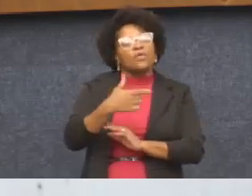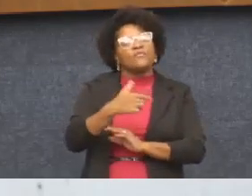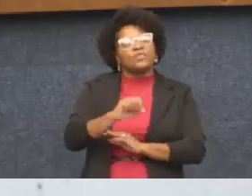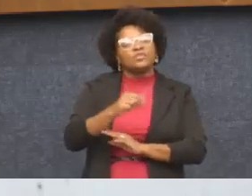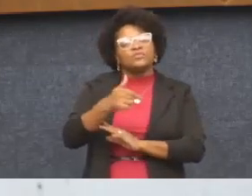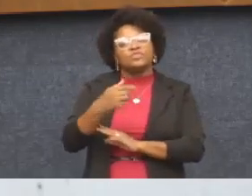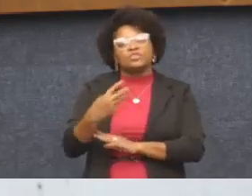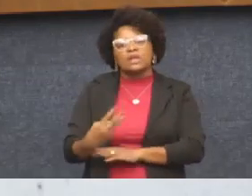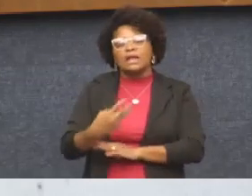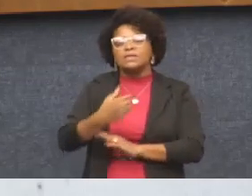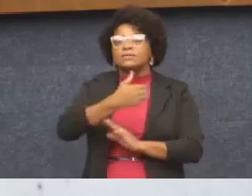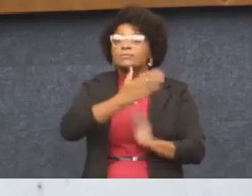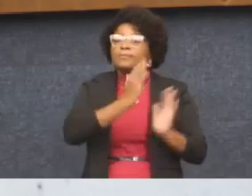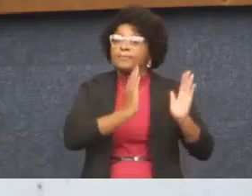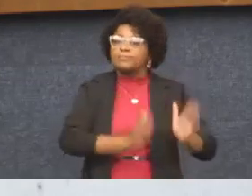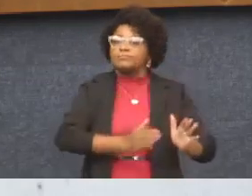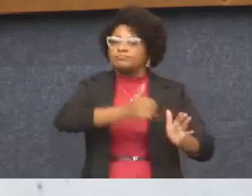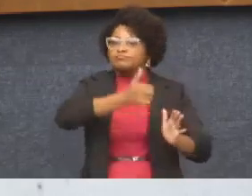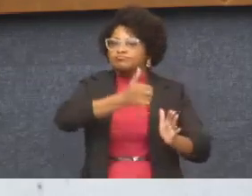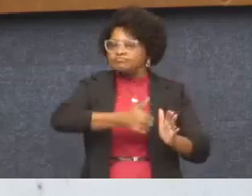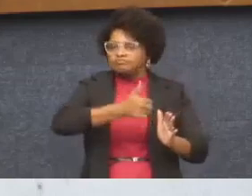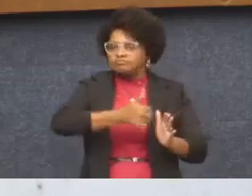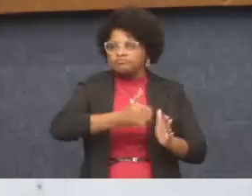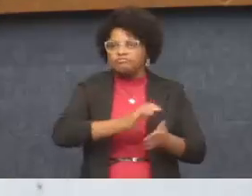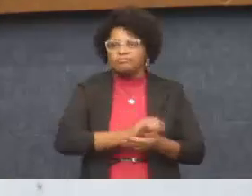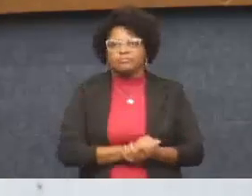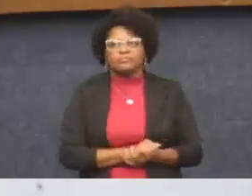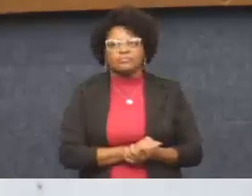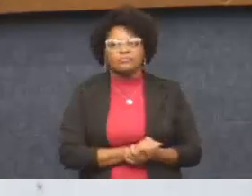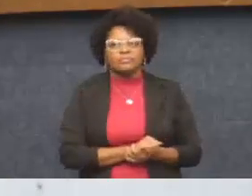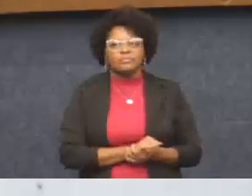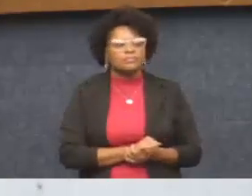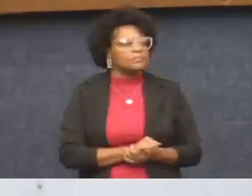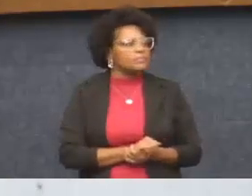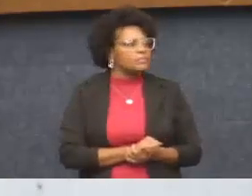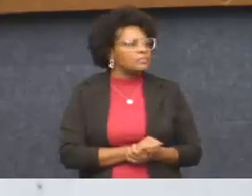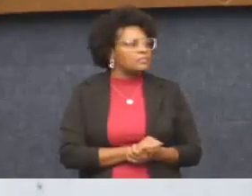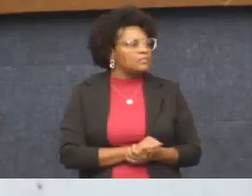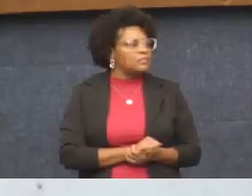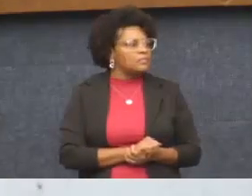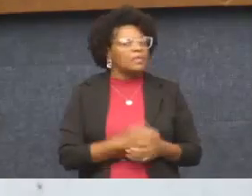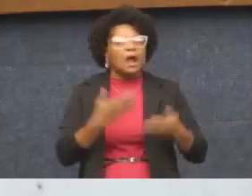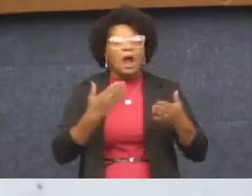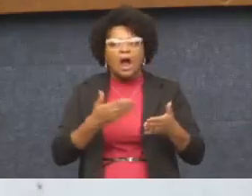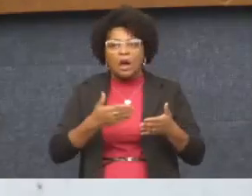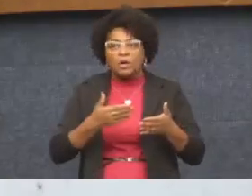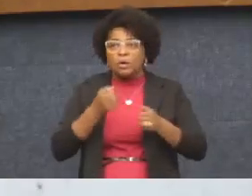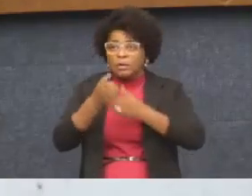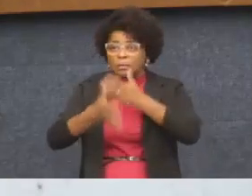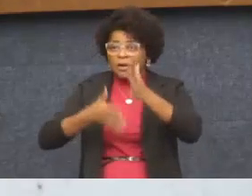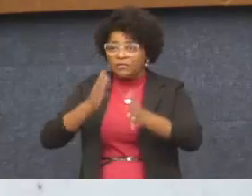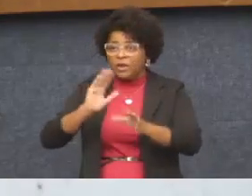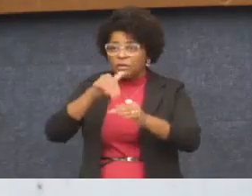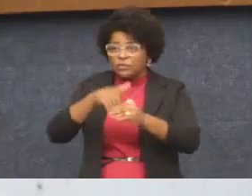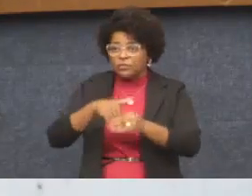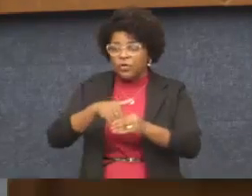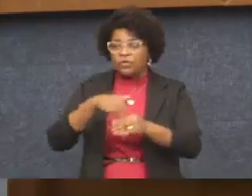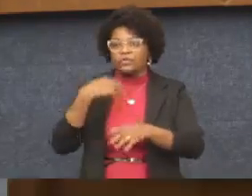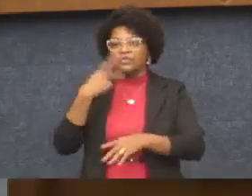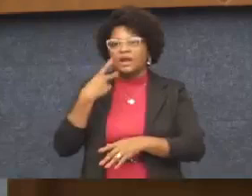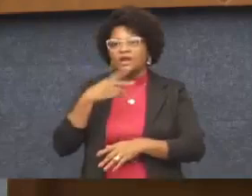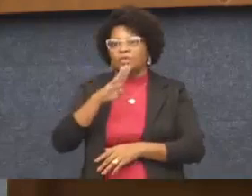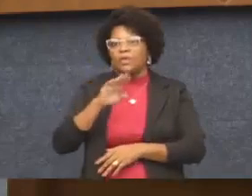primeiro turno. O senhor secretário? Pois não. Para declarar voto, vereador Braulio